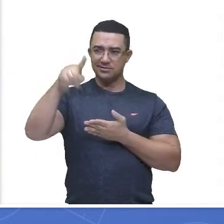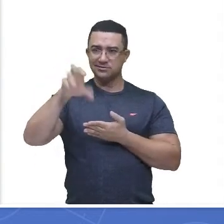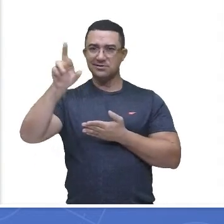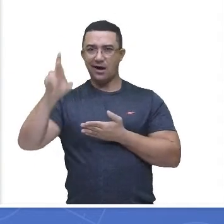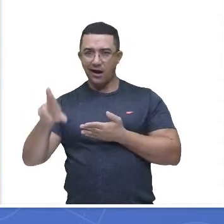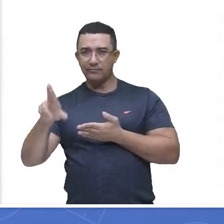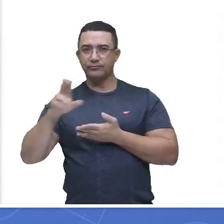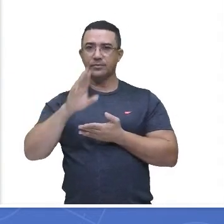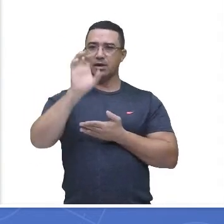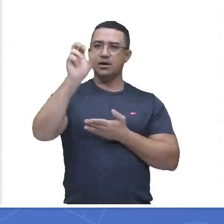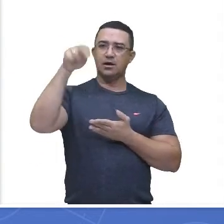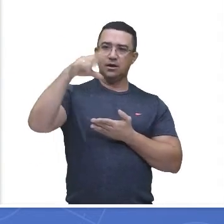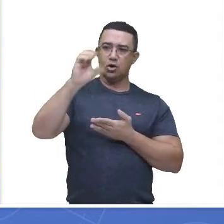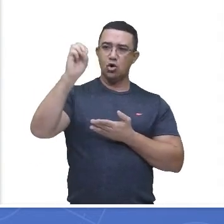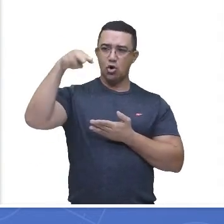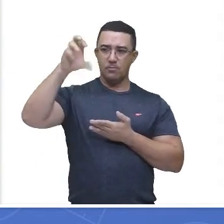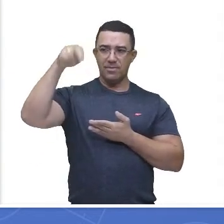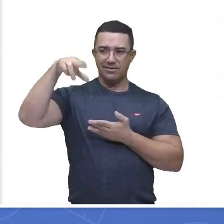encomendar,